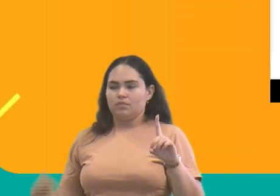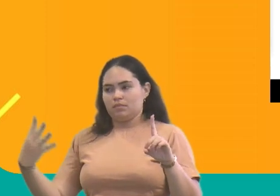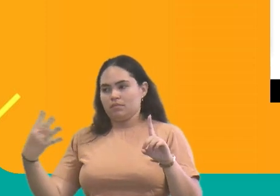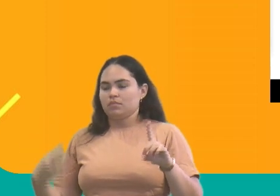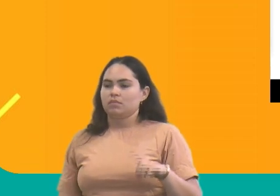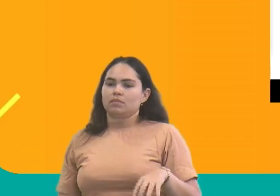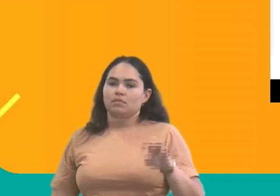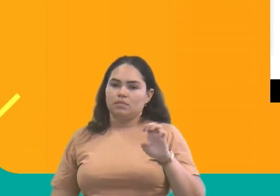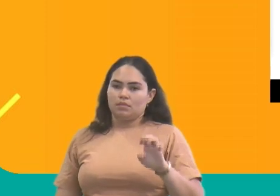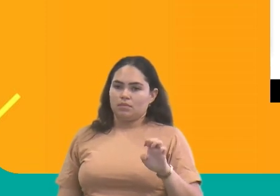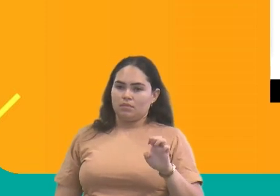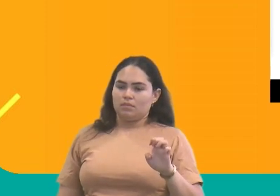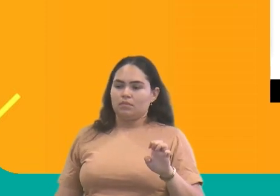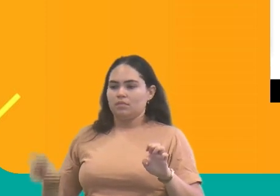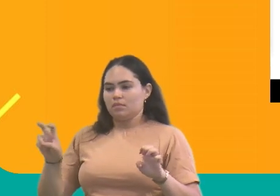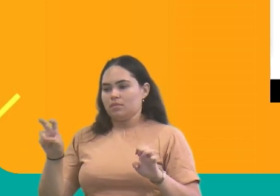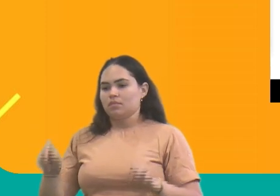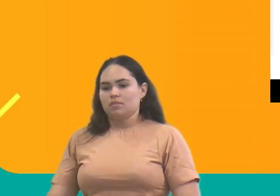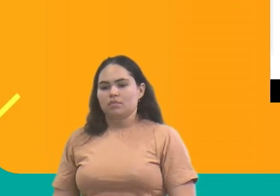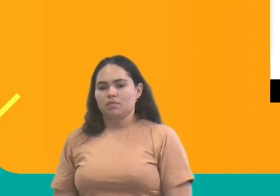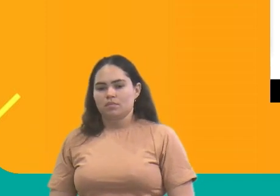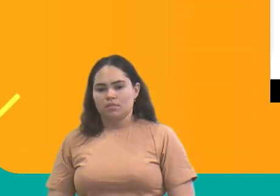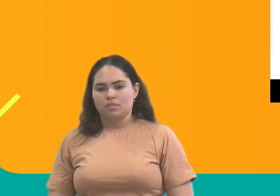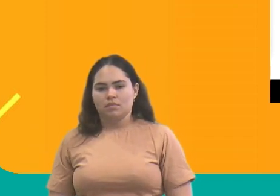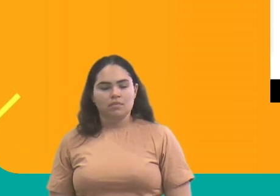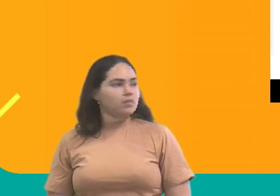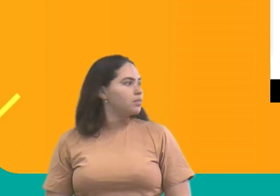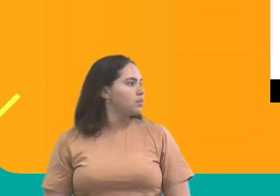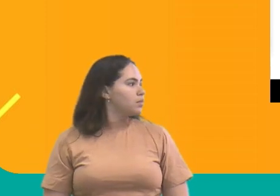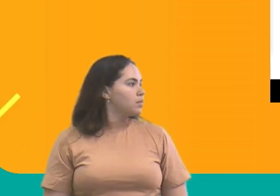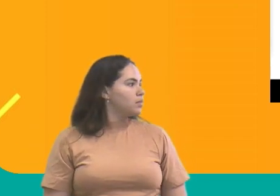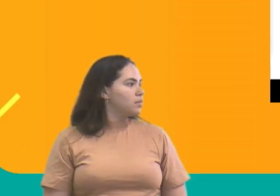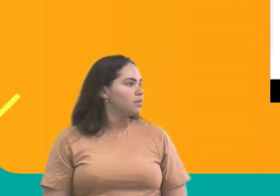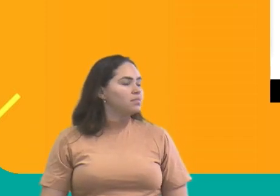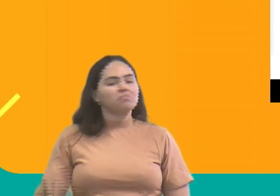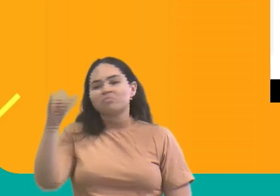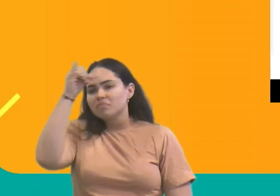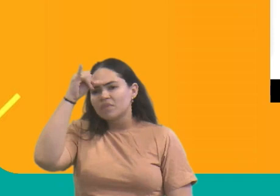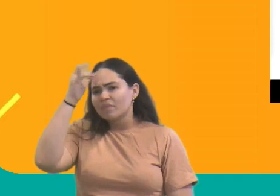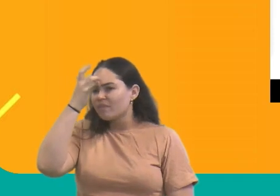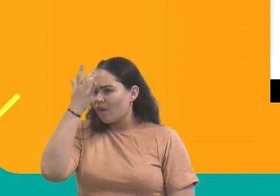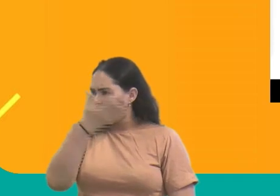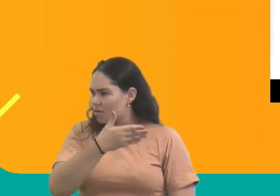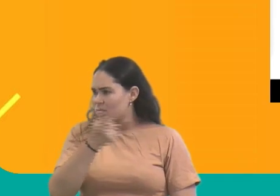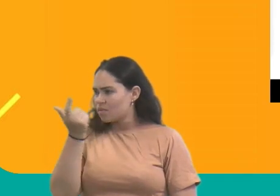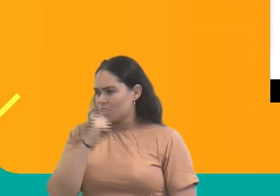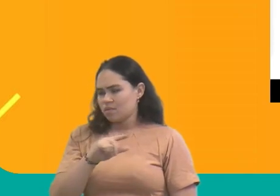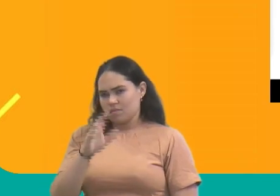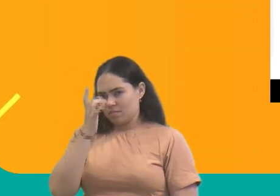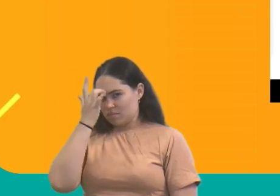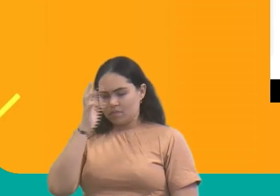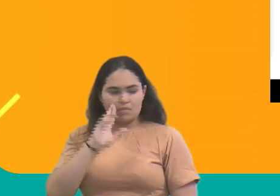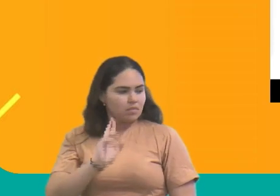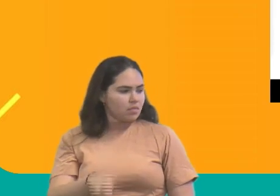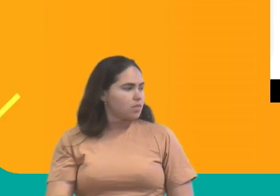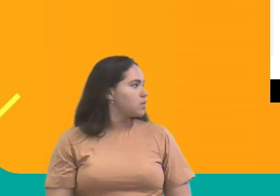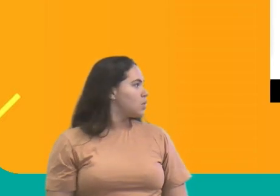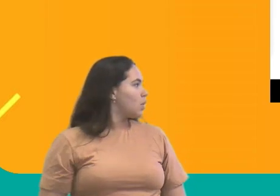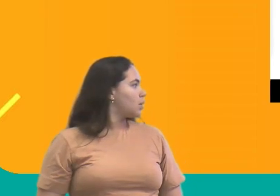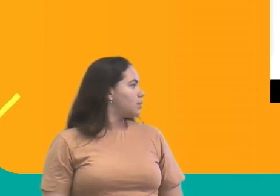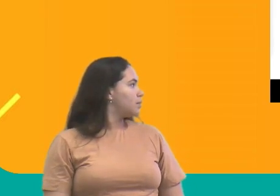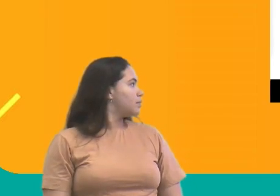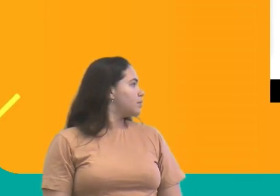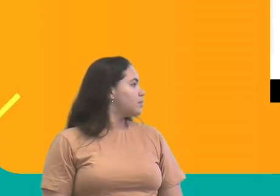número 4 e E, número 5. Bobinha, simplesinha, tranquilinha. É só a